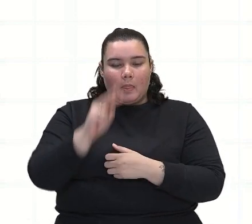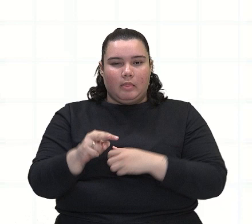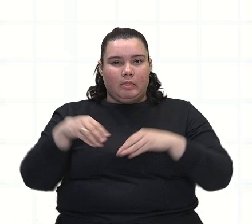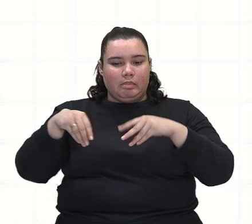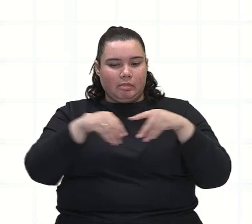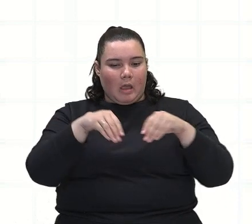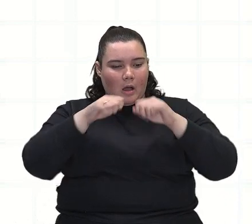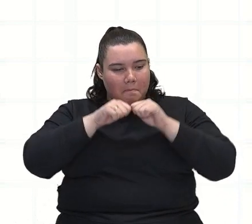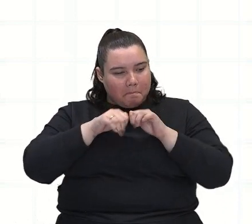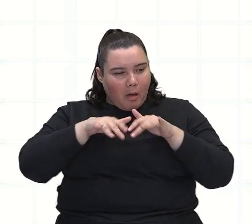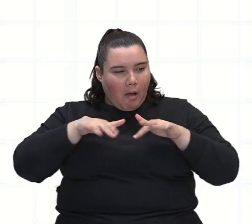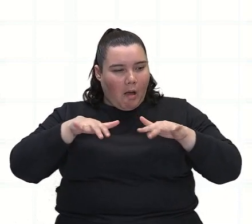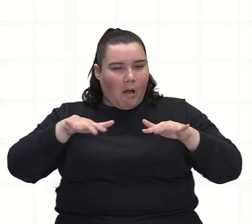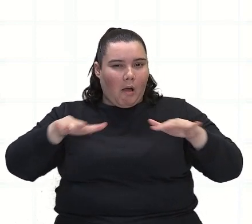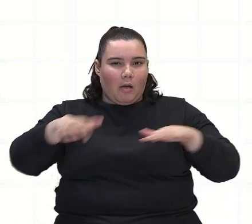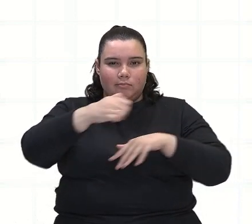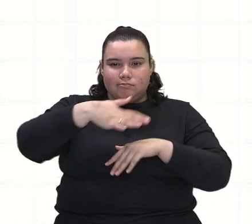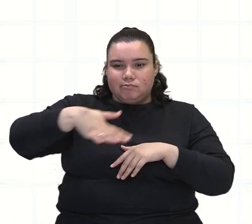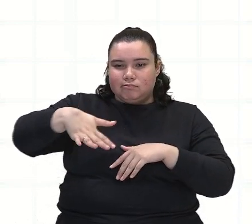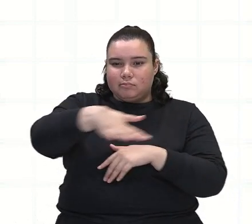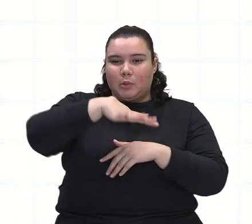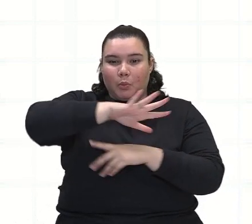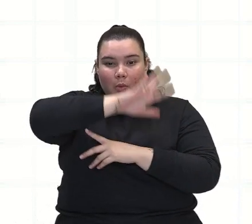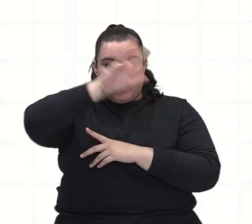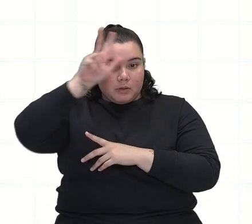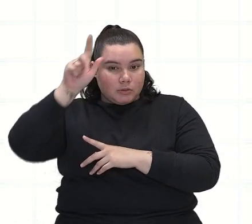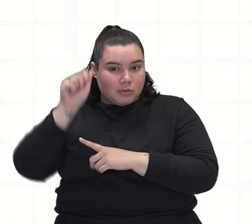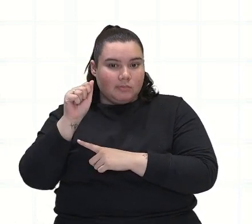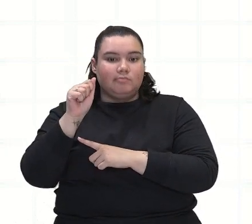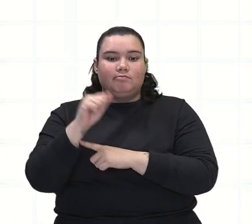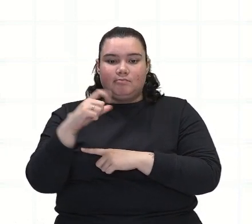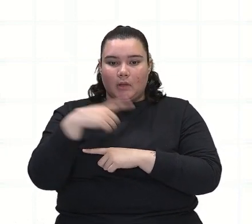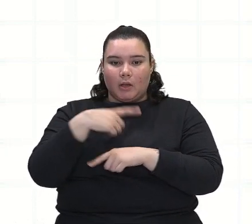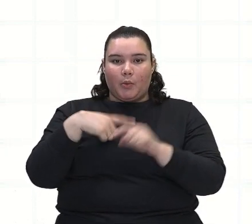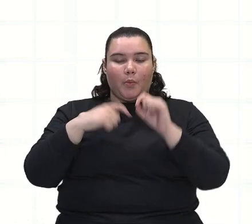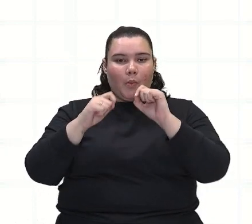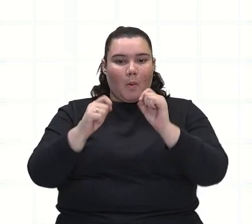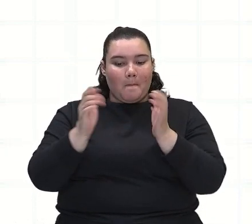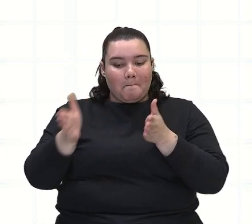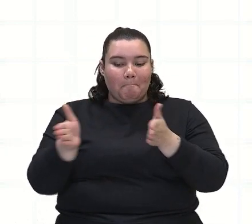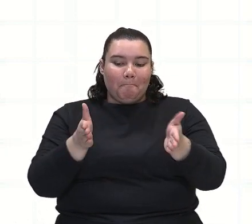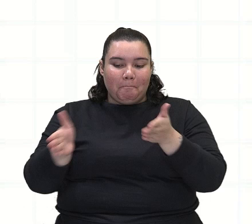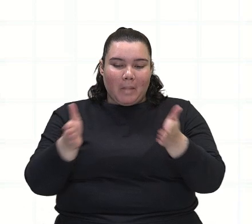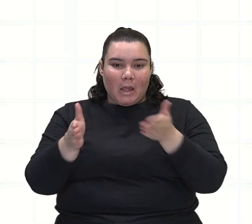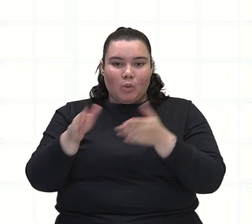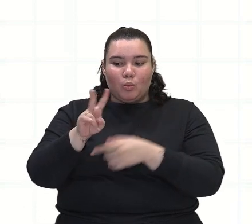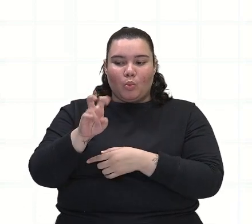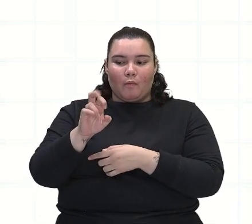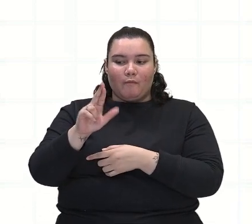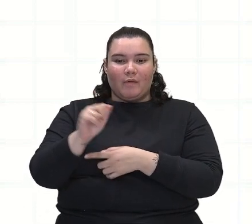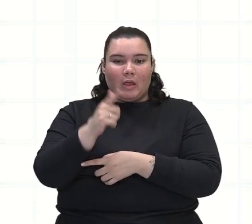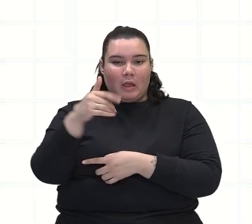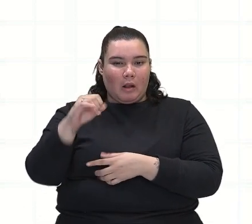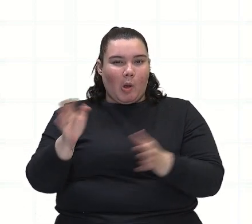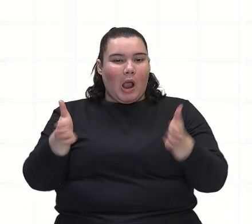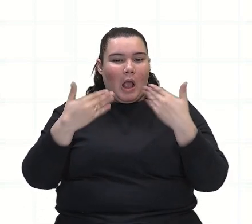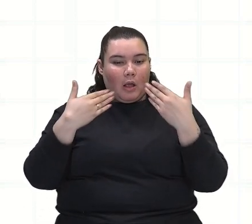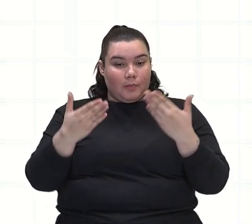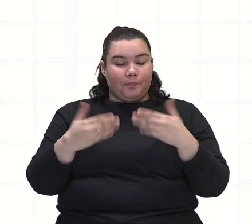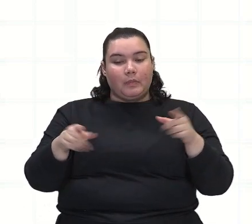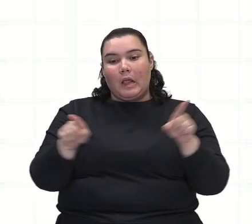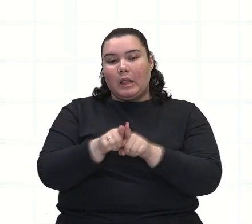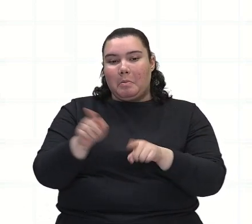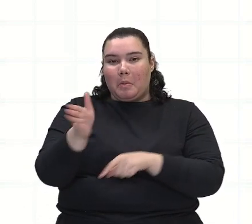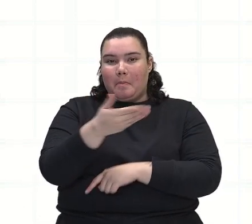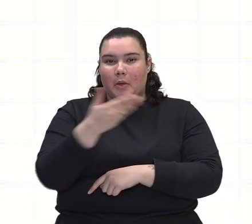em várias partes do Amazonas, ocasionadas pelo forte verão. Assim como morte de peixe, tempestade de